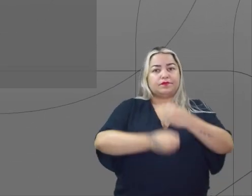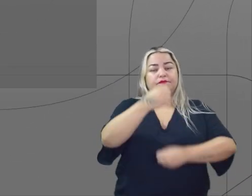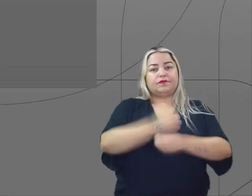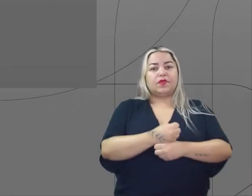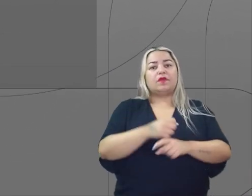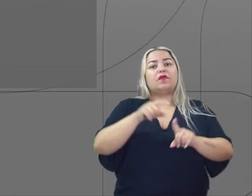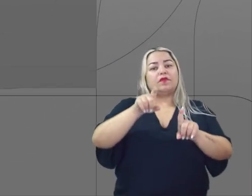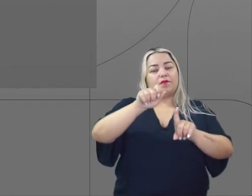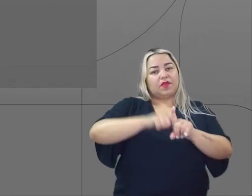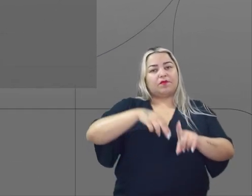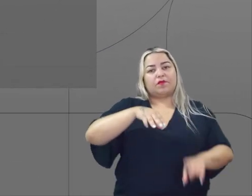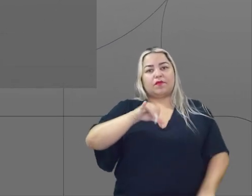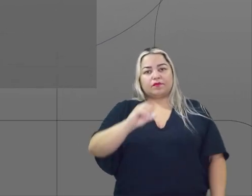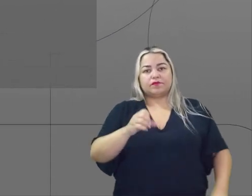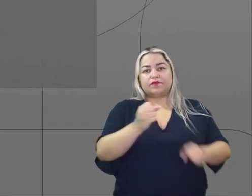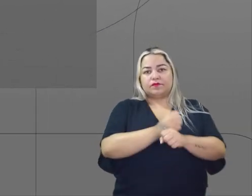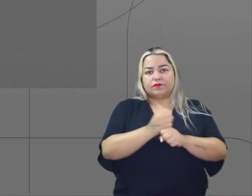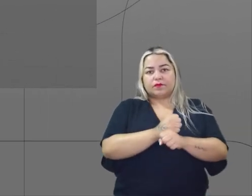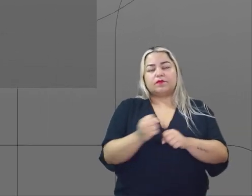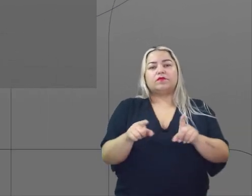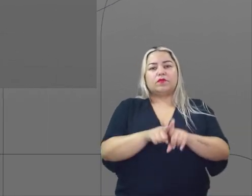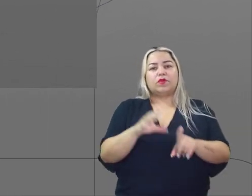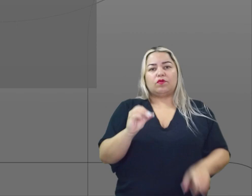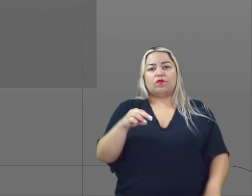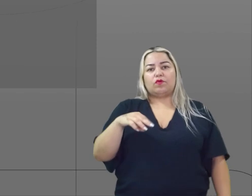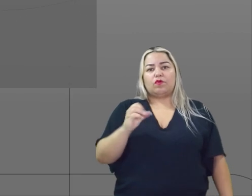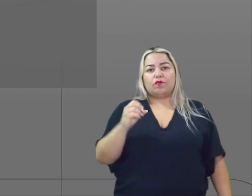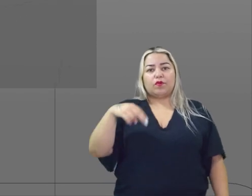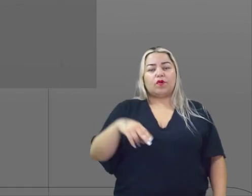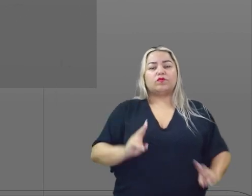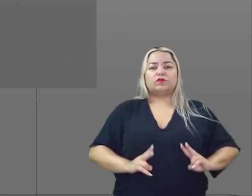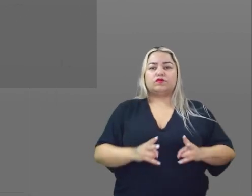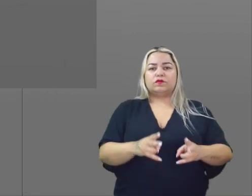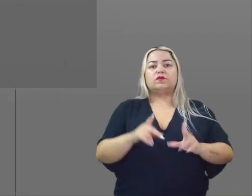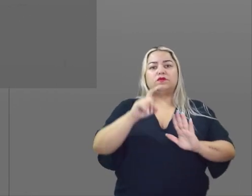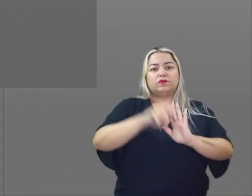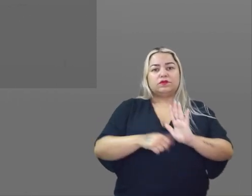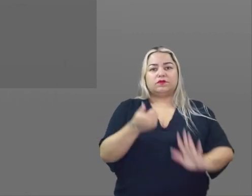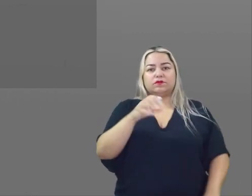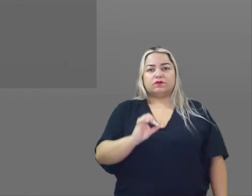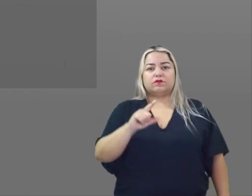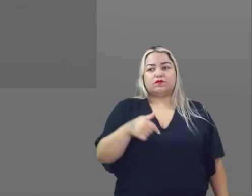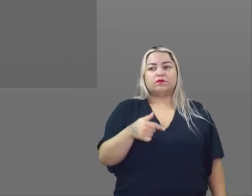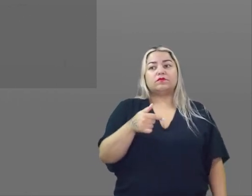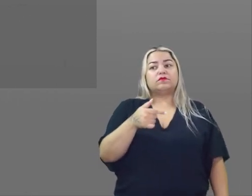do ano passado e maio deste ano. Nas reuniões de junho e julho, o Copom decidiu manter a taxa